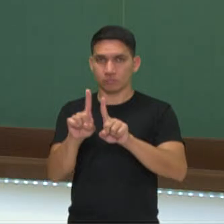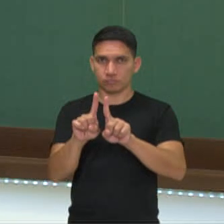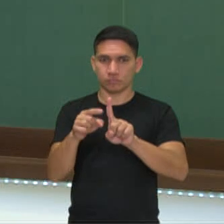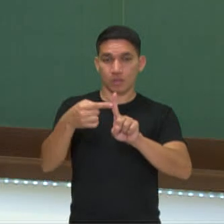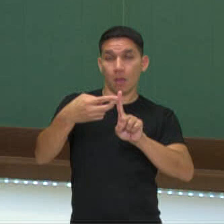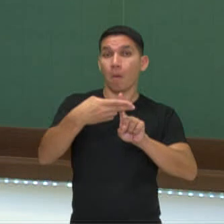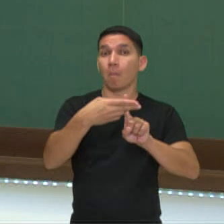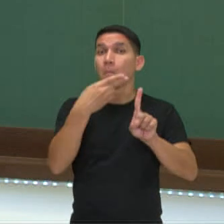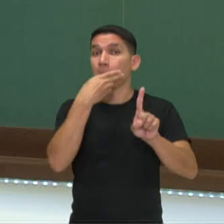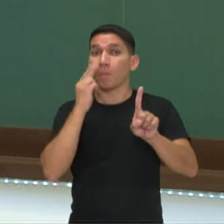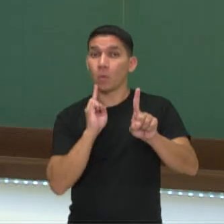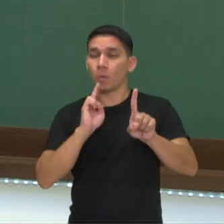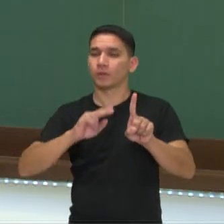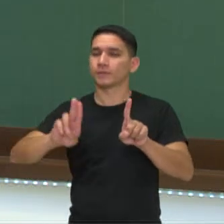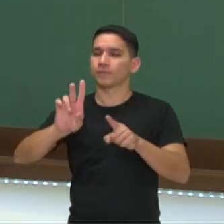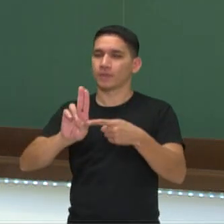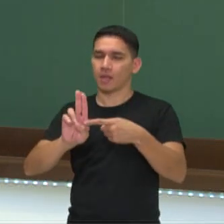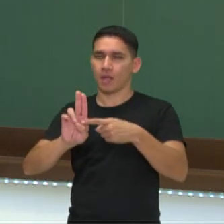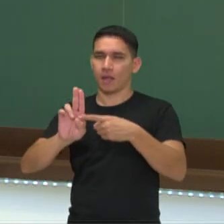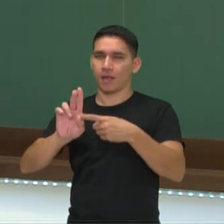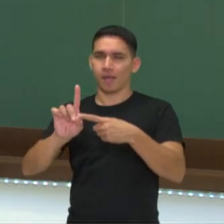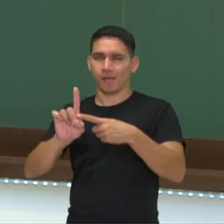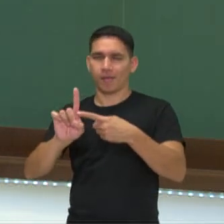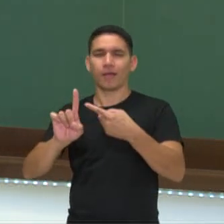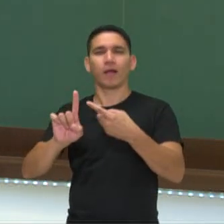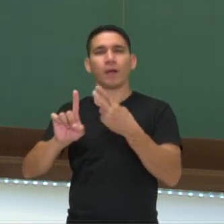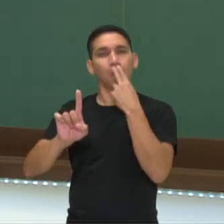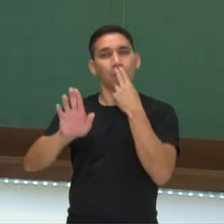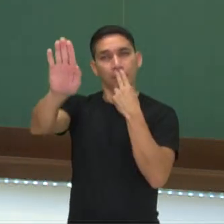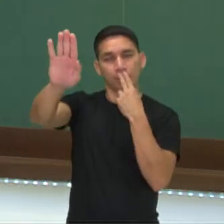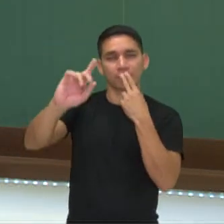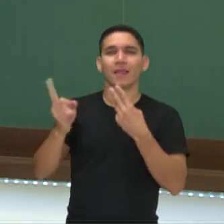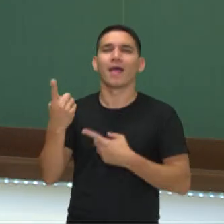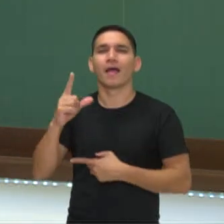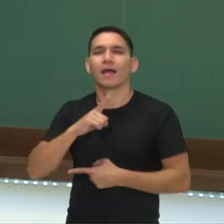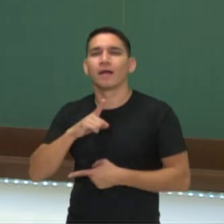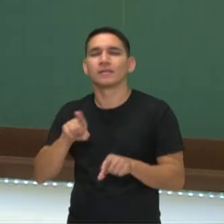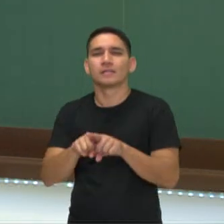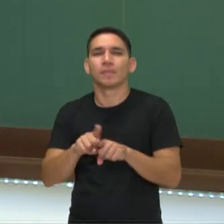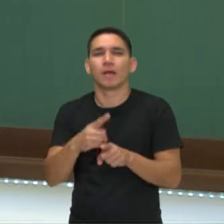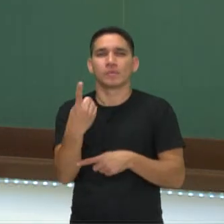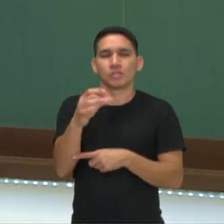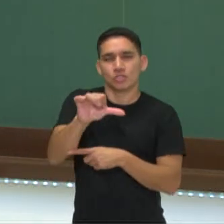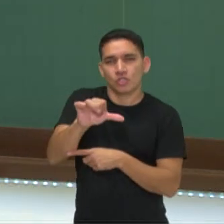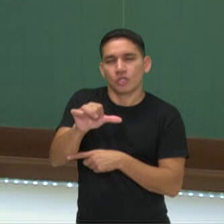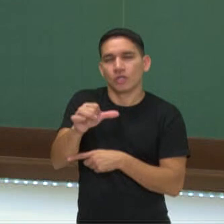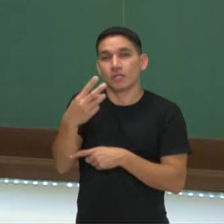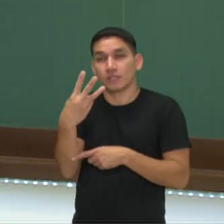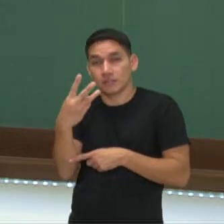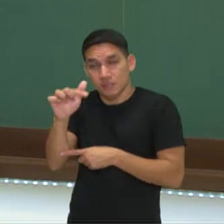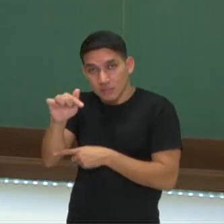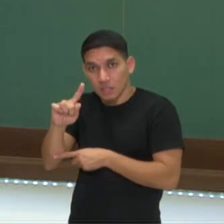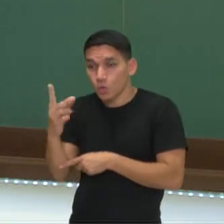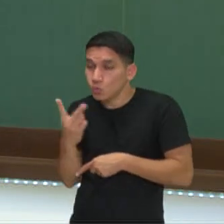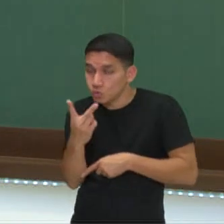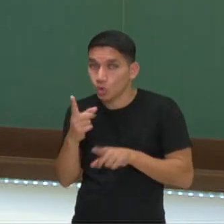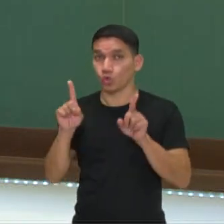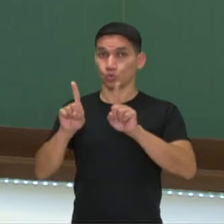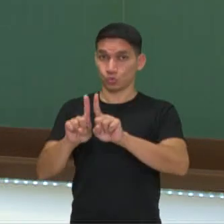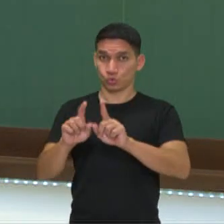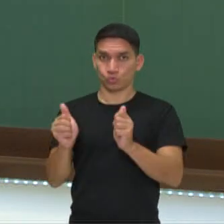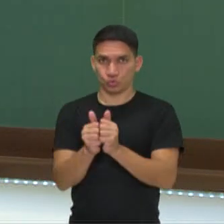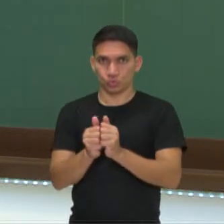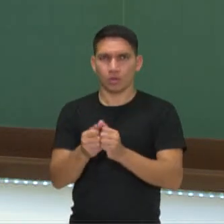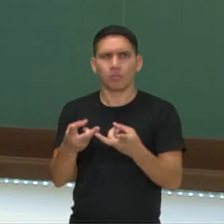juntos, em Munique, e aí uma imagem de 1937 também, Benito Mussolini e Adolf Hitler juntos. Repare